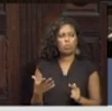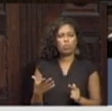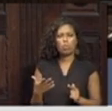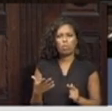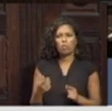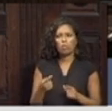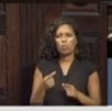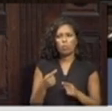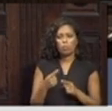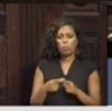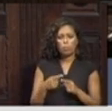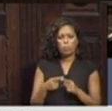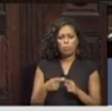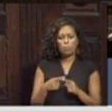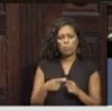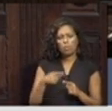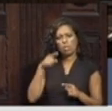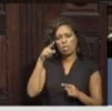bandidos,